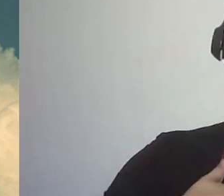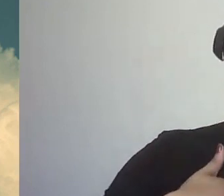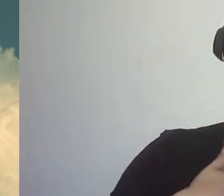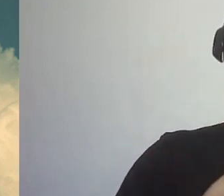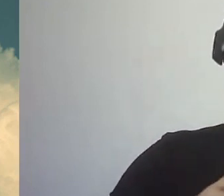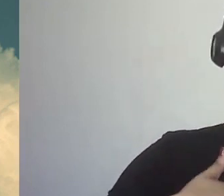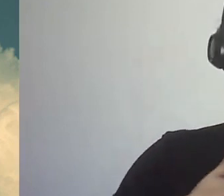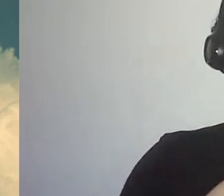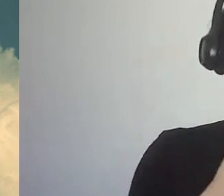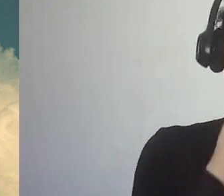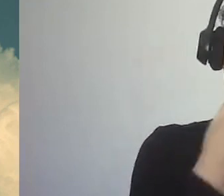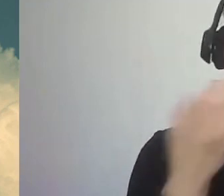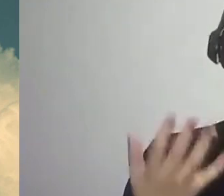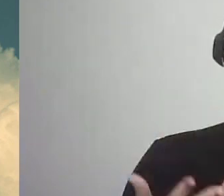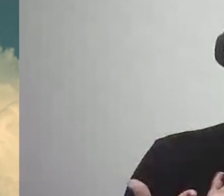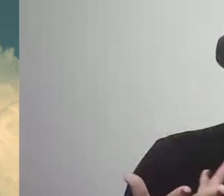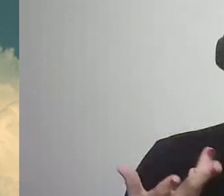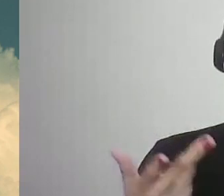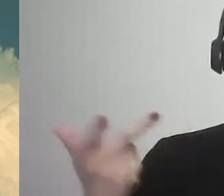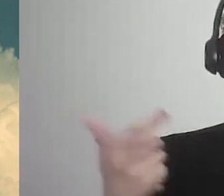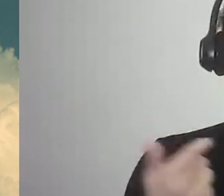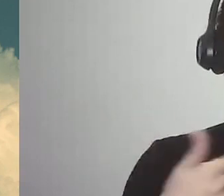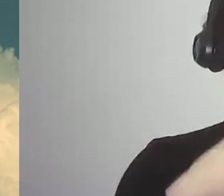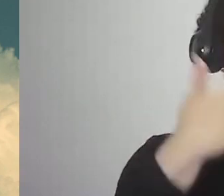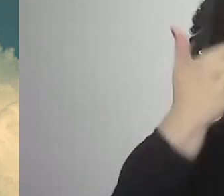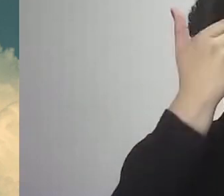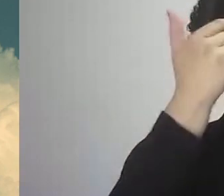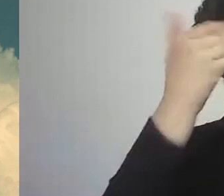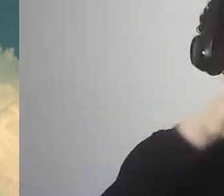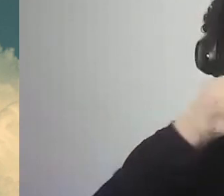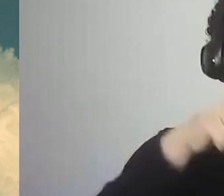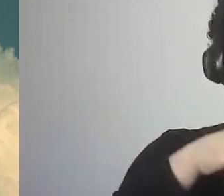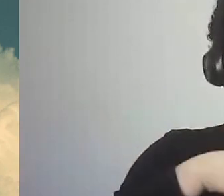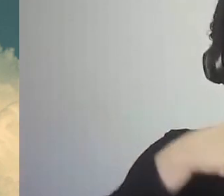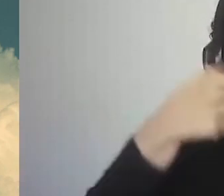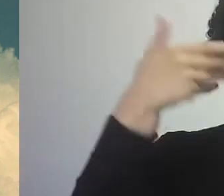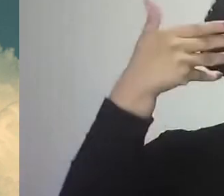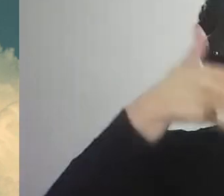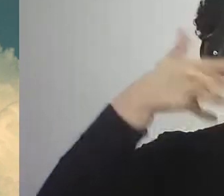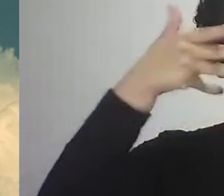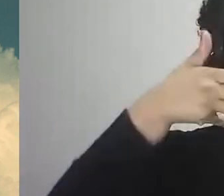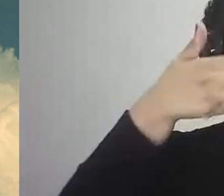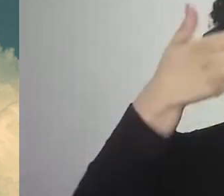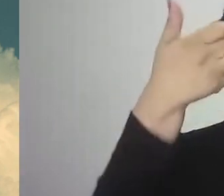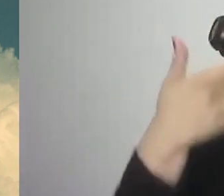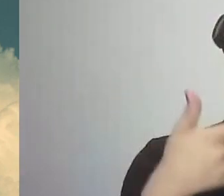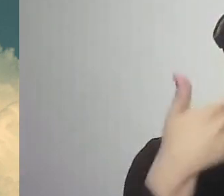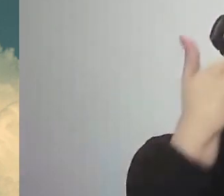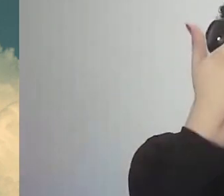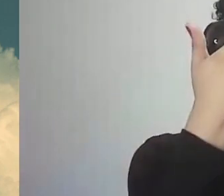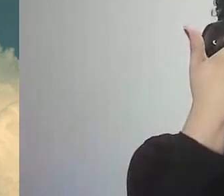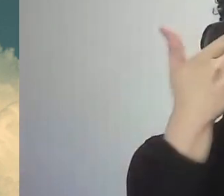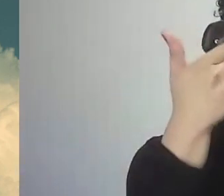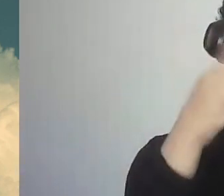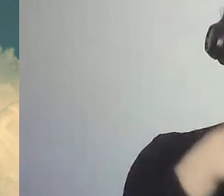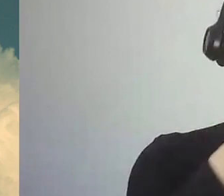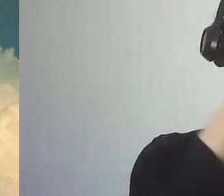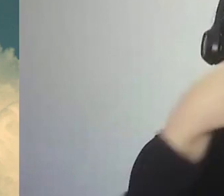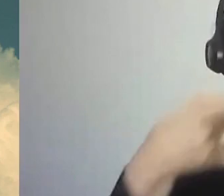muito sentido Obrigado por tempo e pela apresentação e por todo esse conteúdo maravilhoso